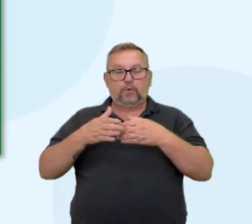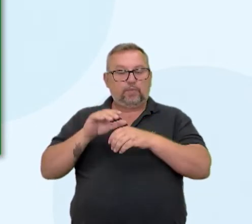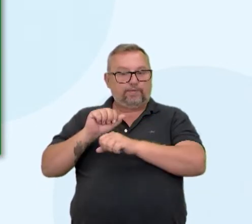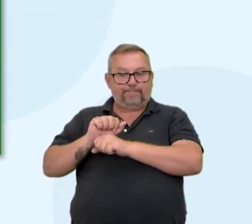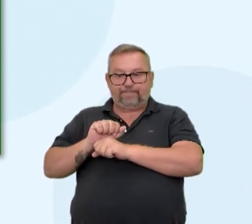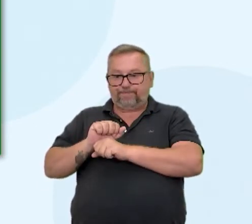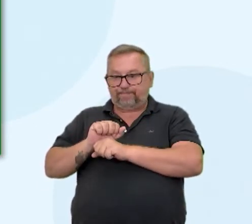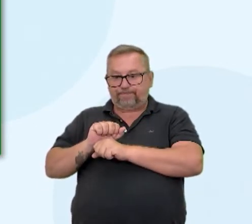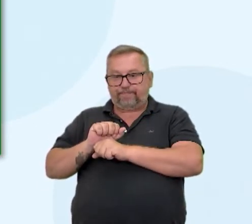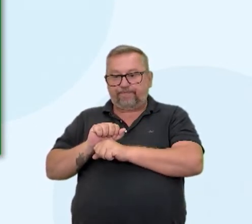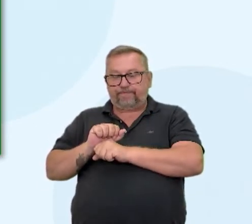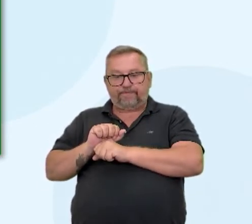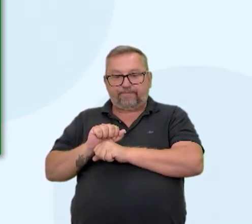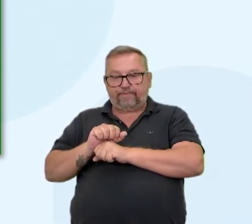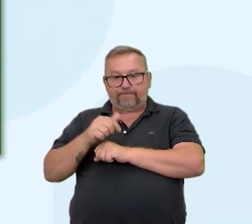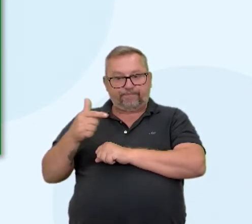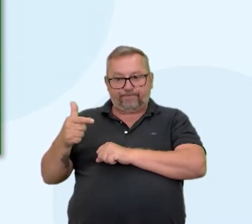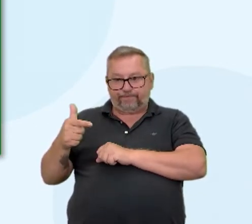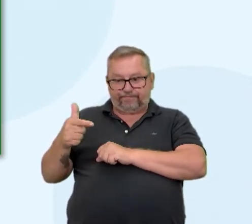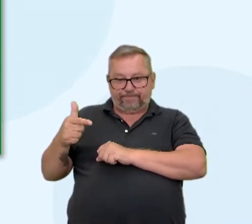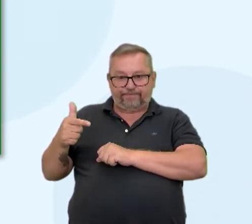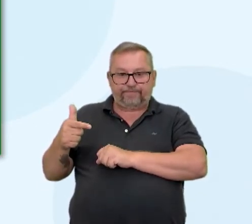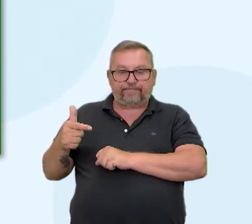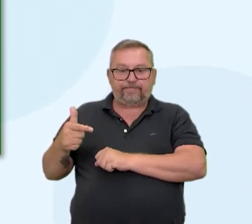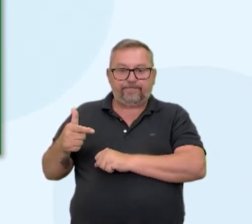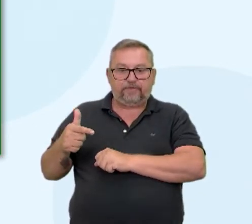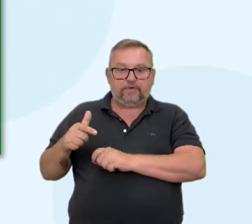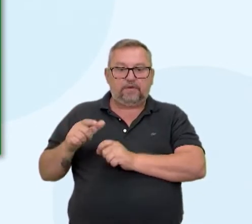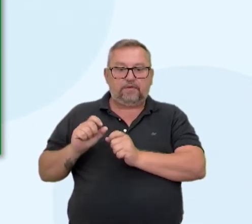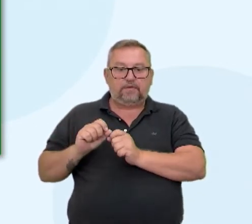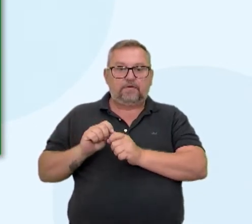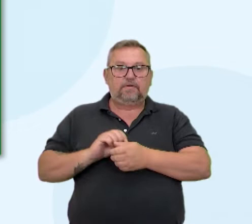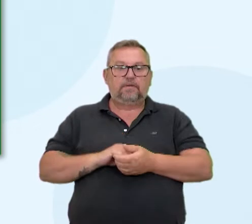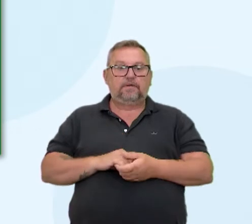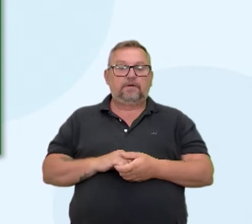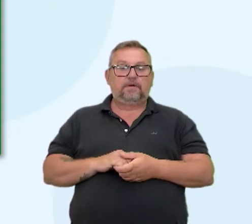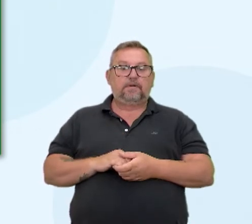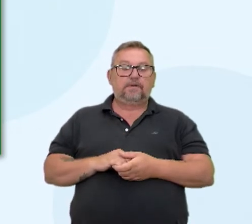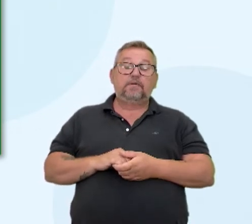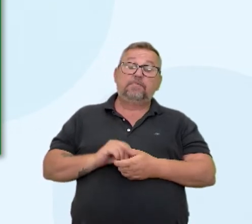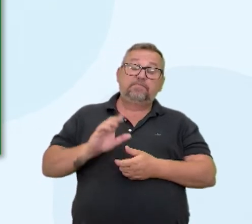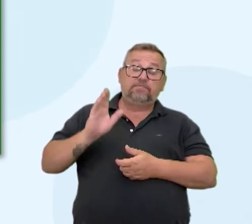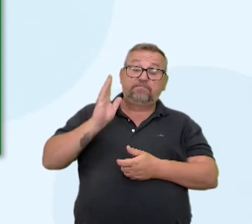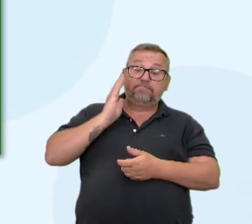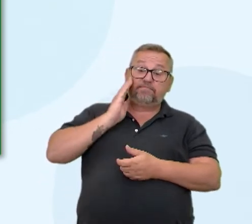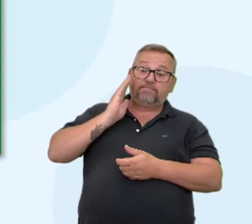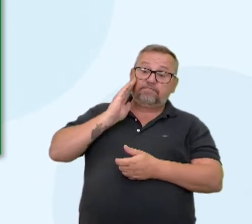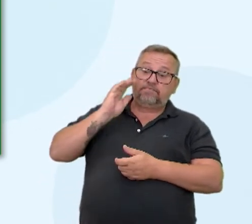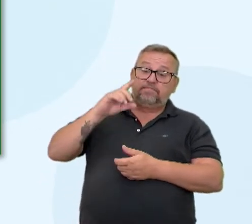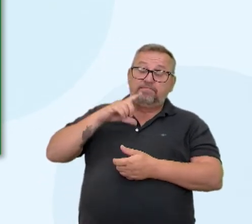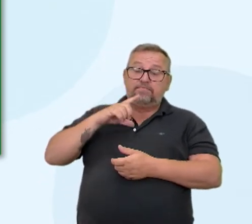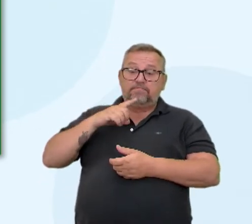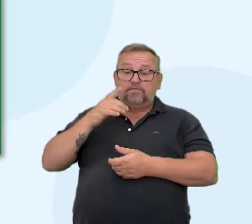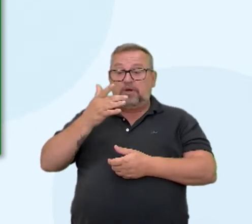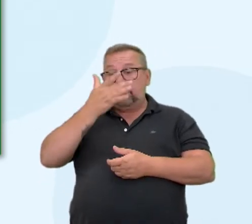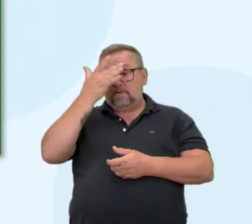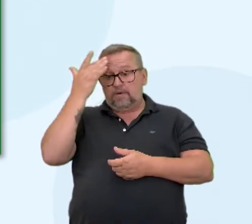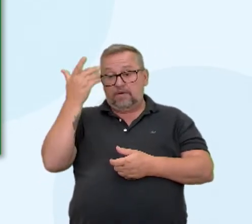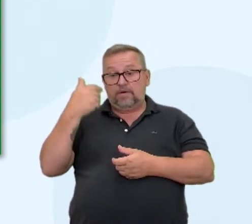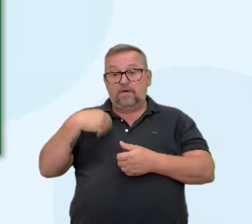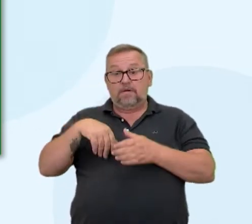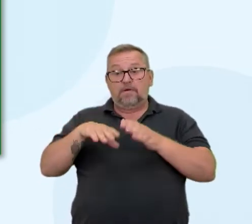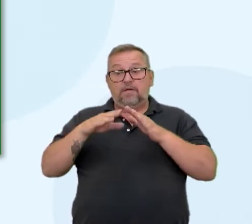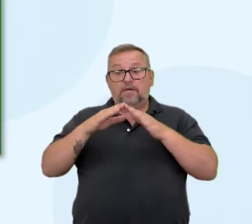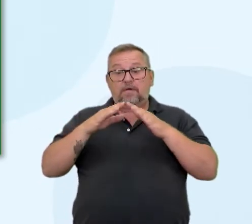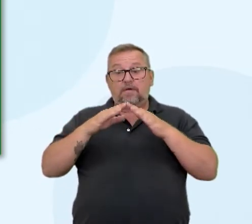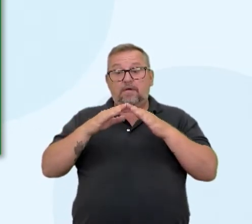né? Não tem continuidade. E aqui a gente vai continuar. Opa, então eu já sei que existem pessoas na minha residência,